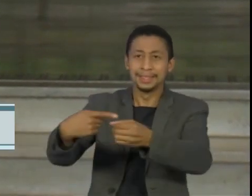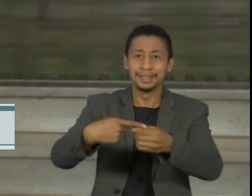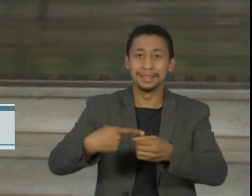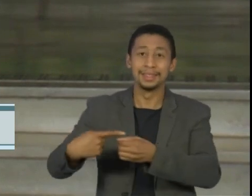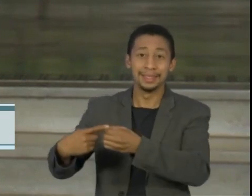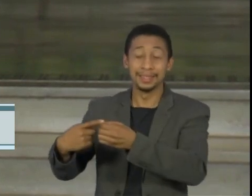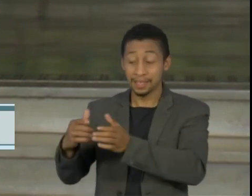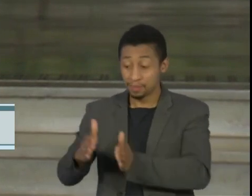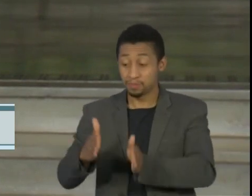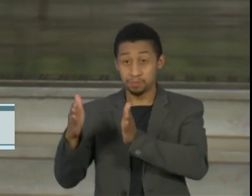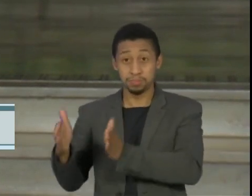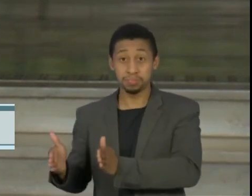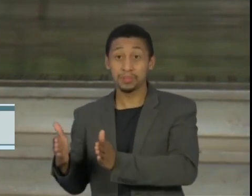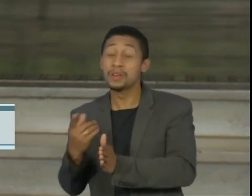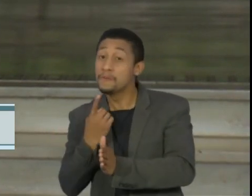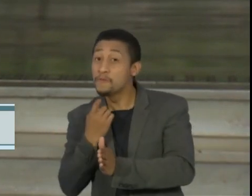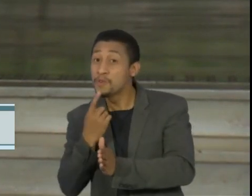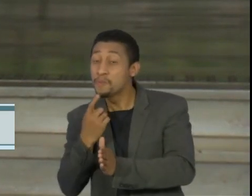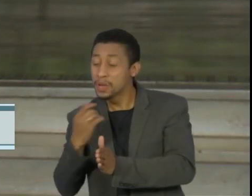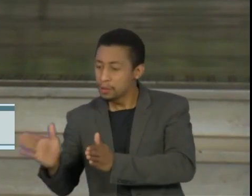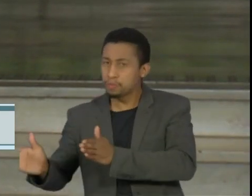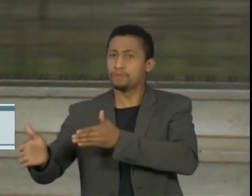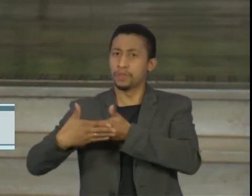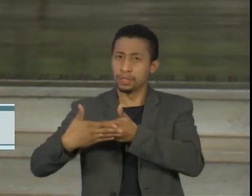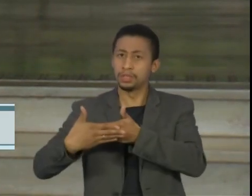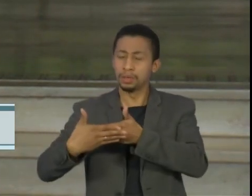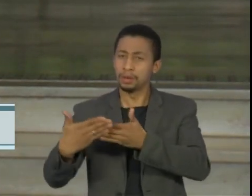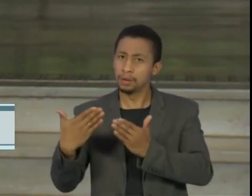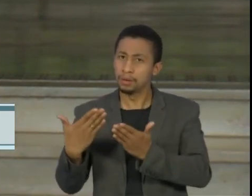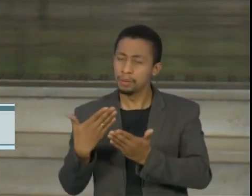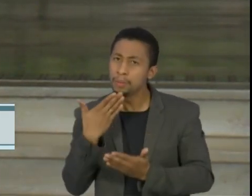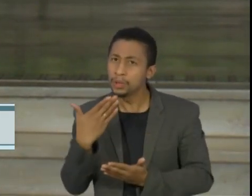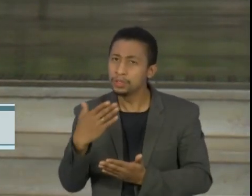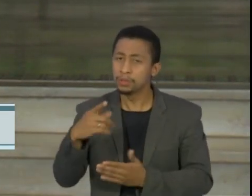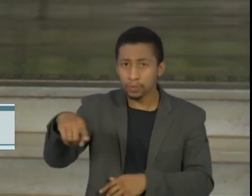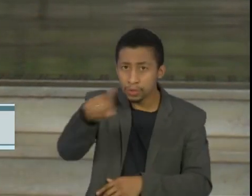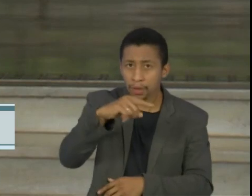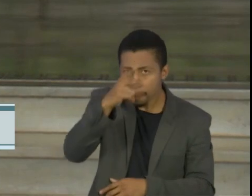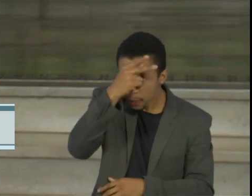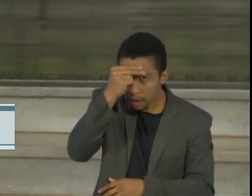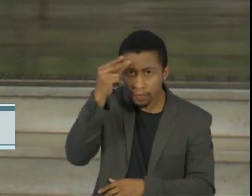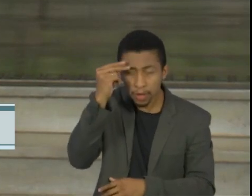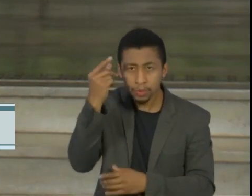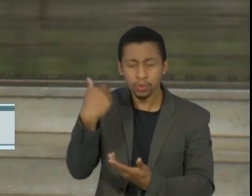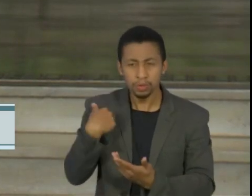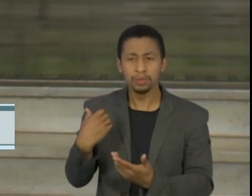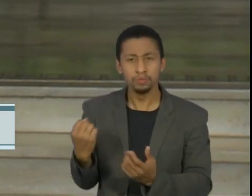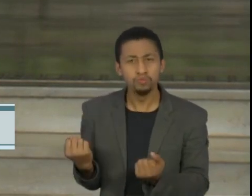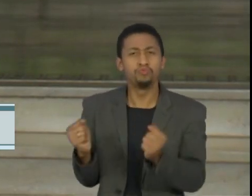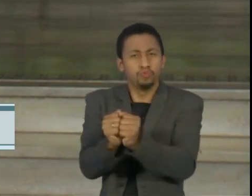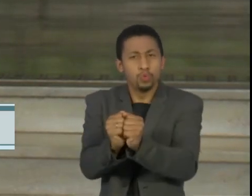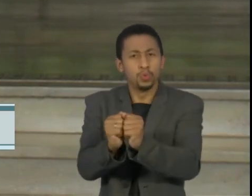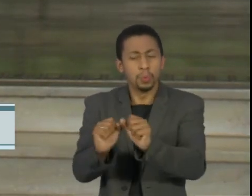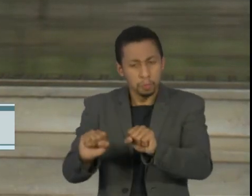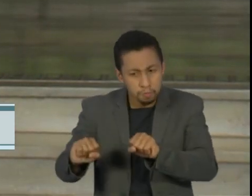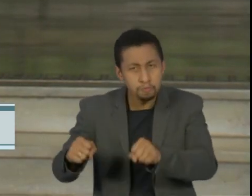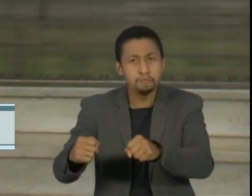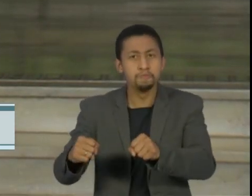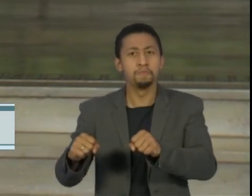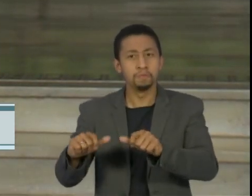governo do Estado, e também aos prefeitos e prefeitas. Nós estamos juntos nessa luta, nós não estamos nem